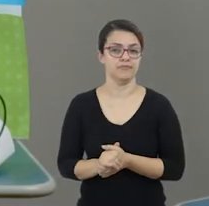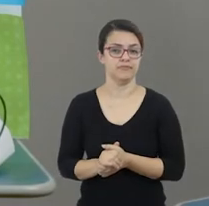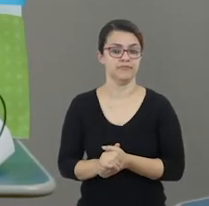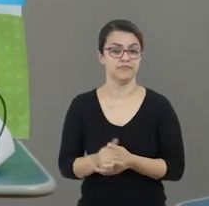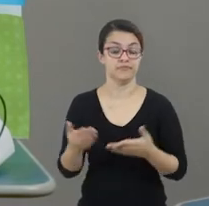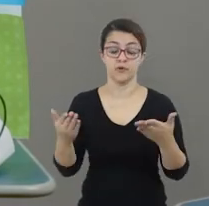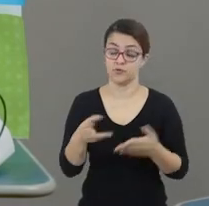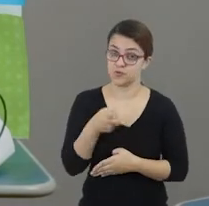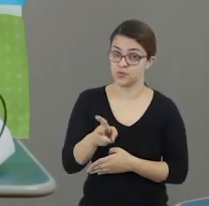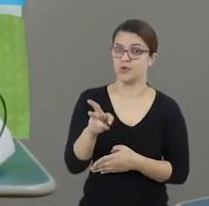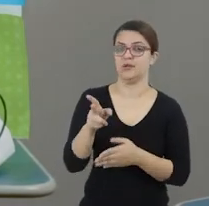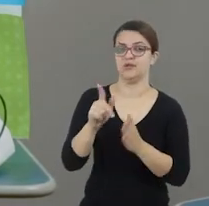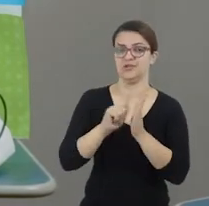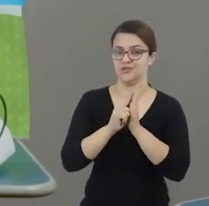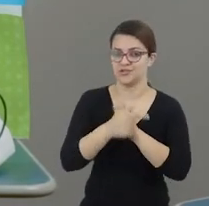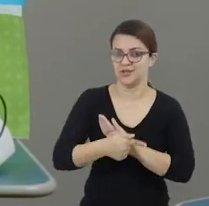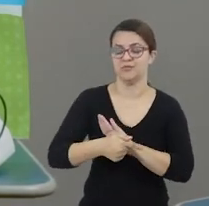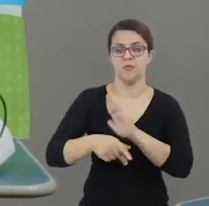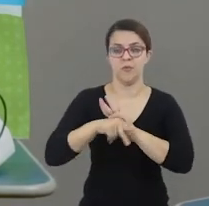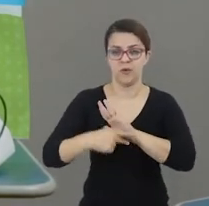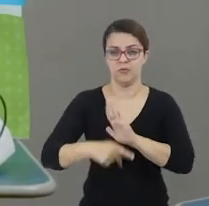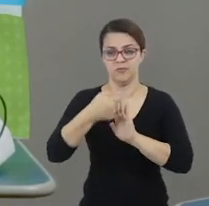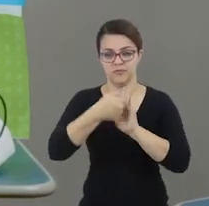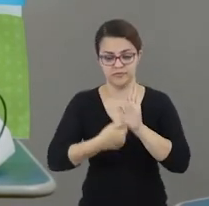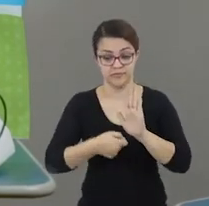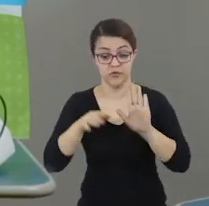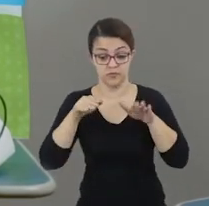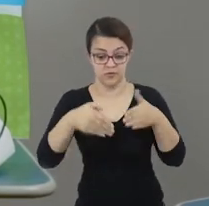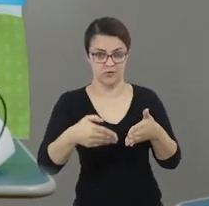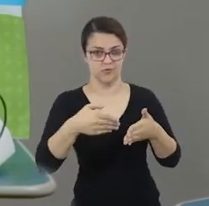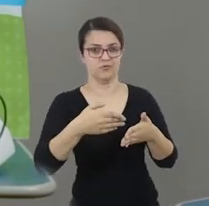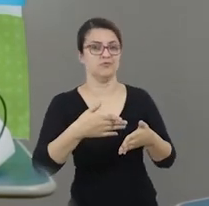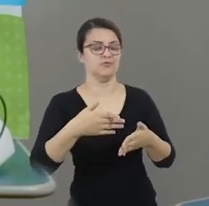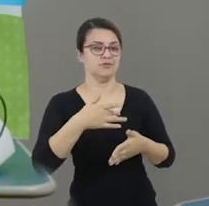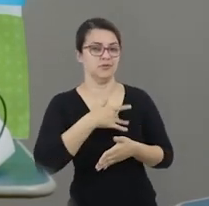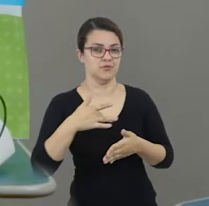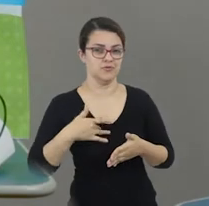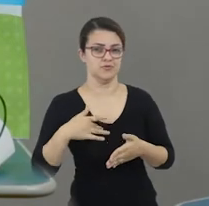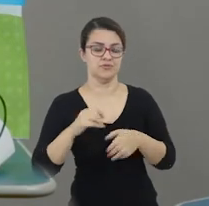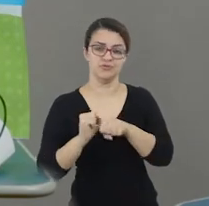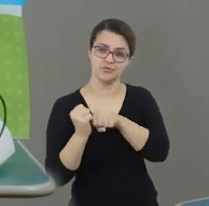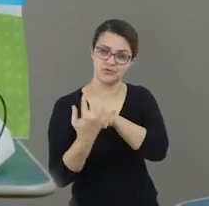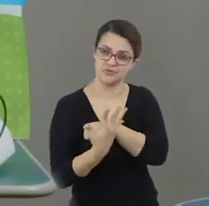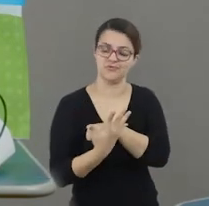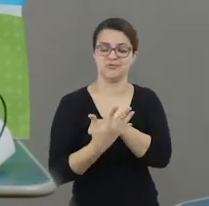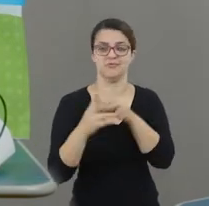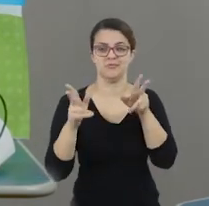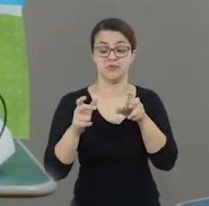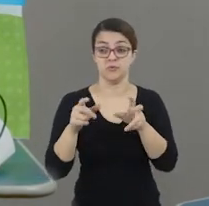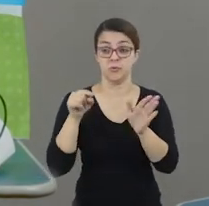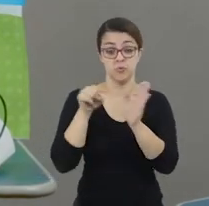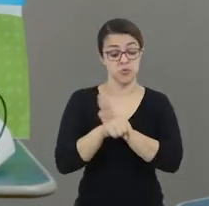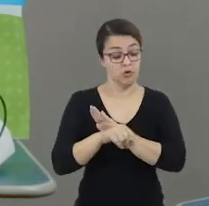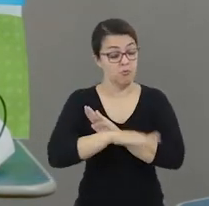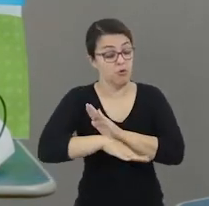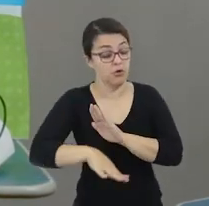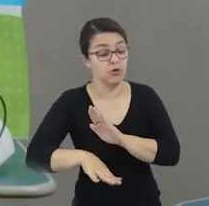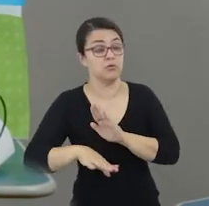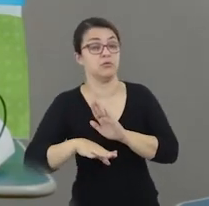adivinhas. Só que hoje voltado para a saúde, né? Higiene e o coronavírus. Você vai perguntar para a